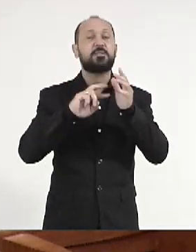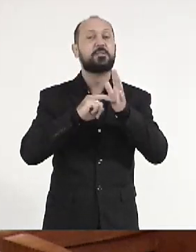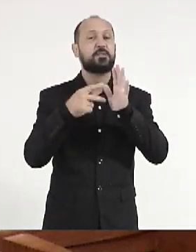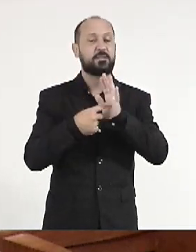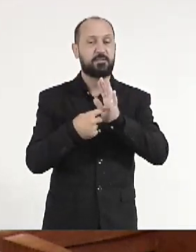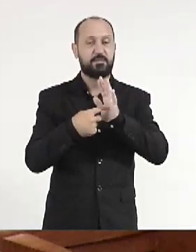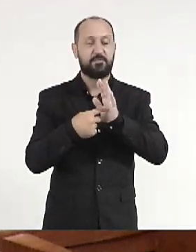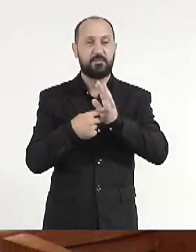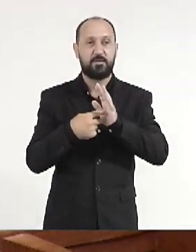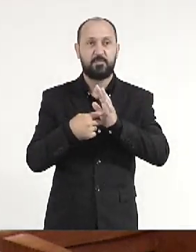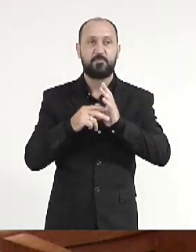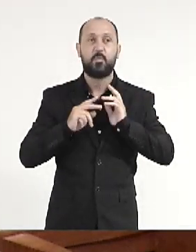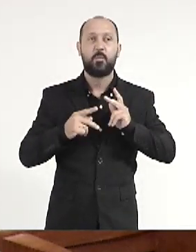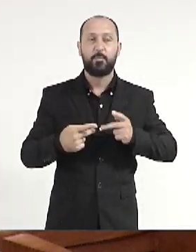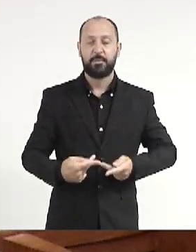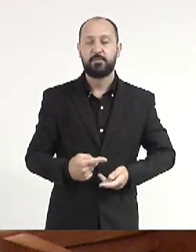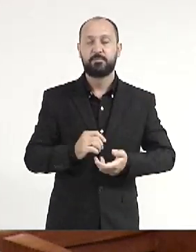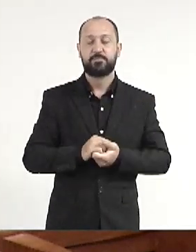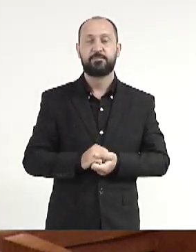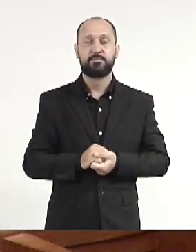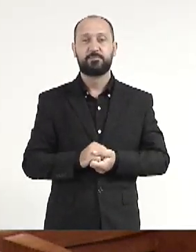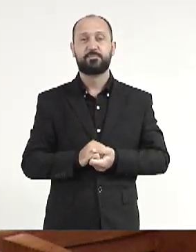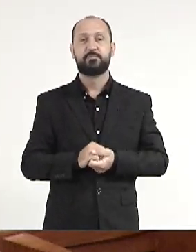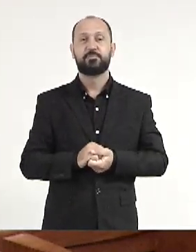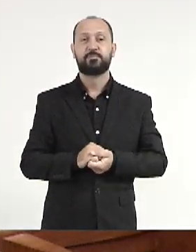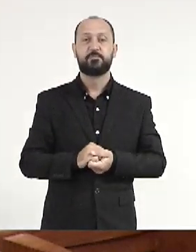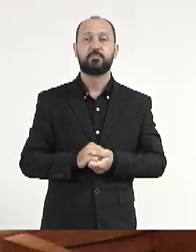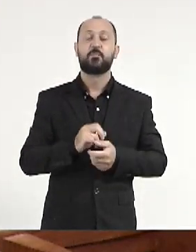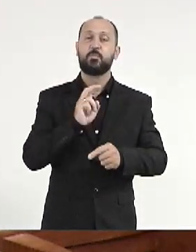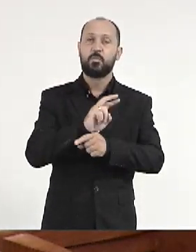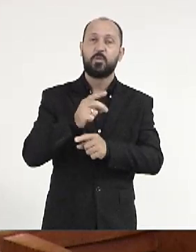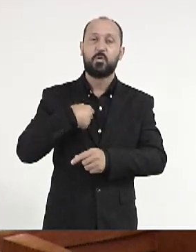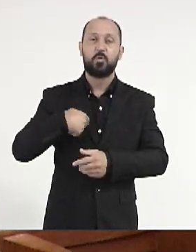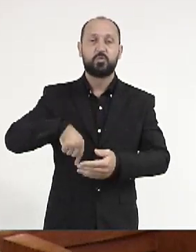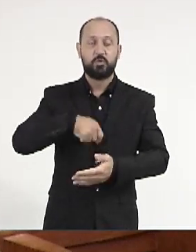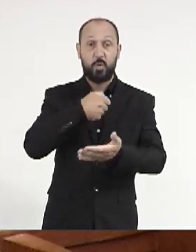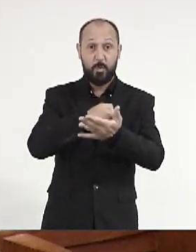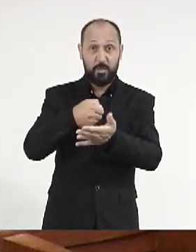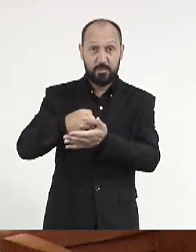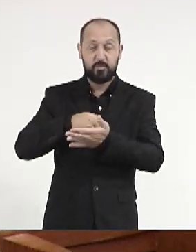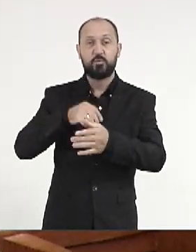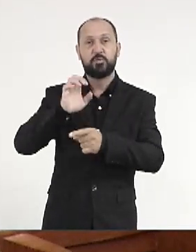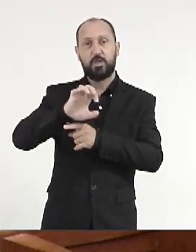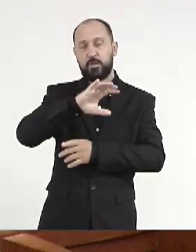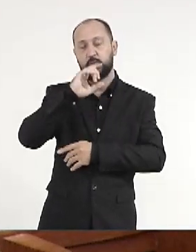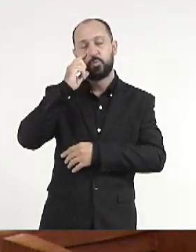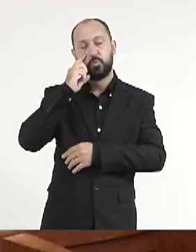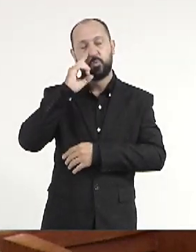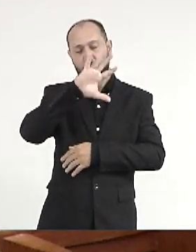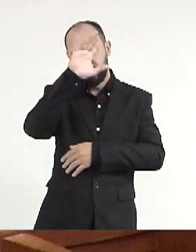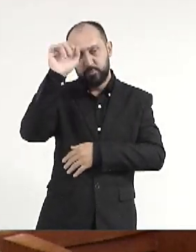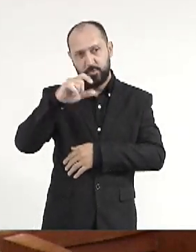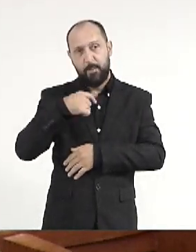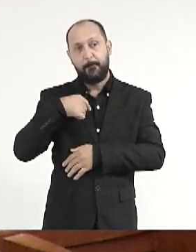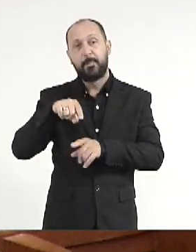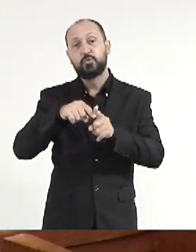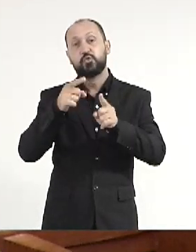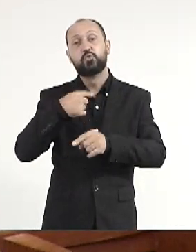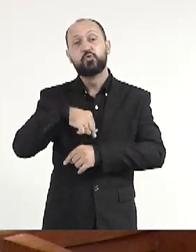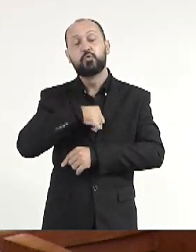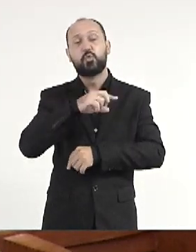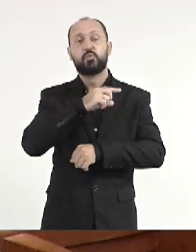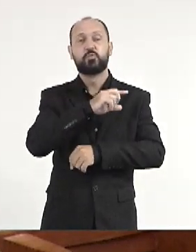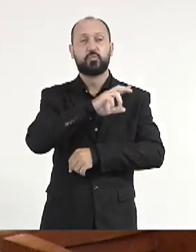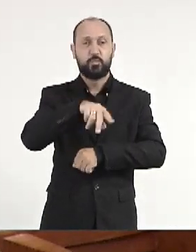para a existência humana. Então, cuidar do Pantanal é nossa obrigação no Estado do Mato Grosso do Sul, mas é nossa obrigação enquanto país, é